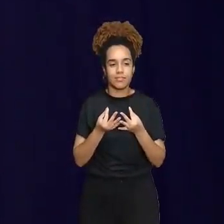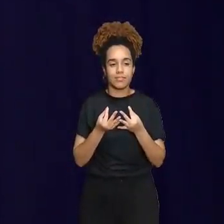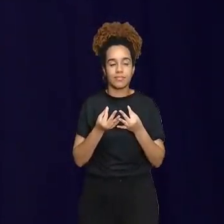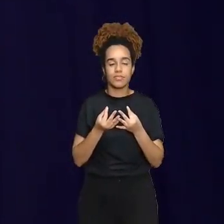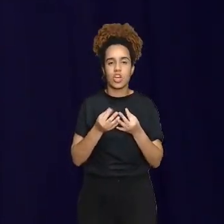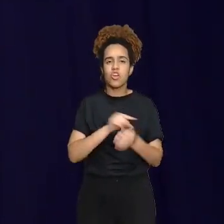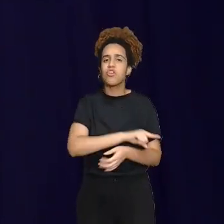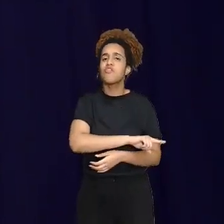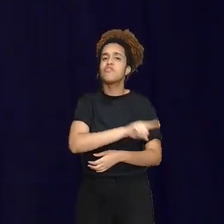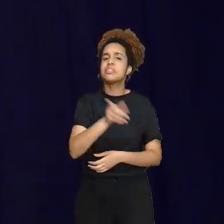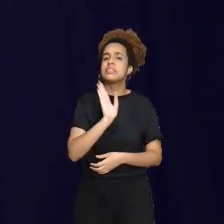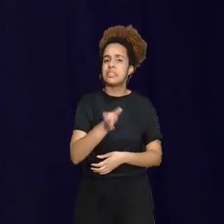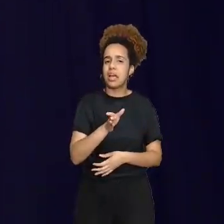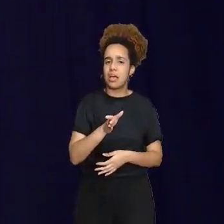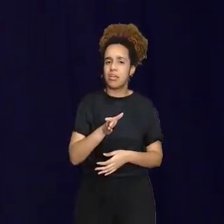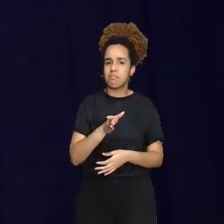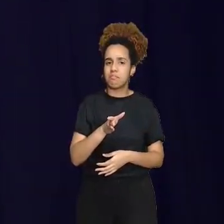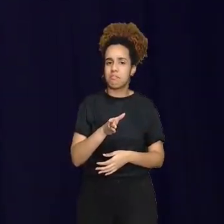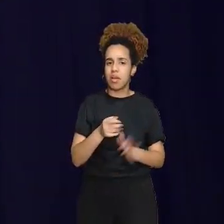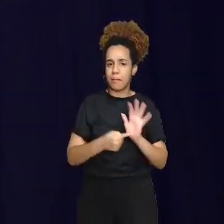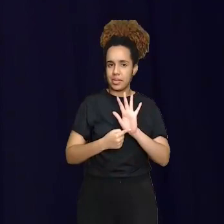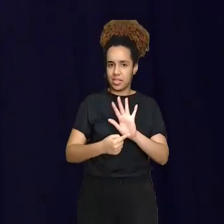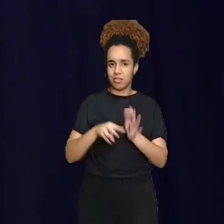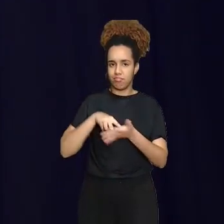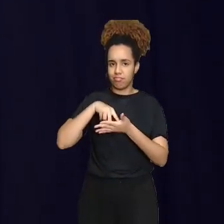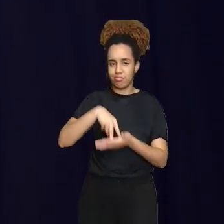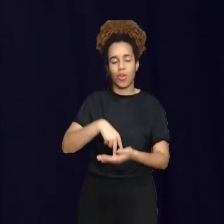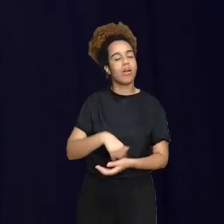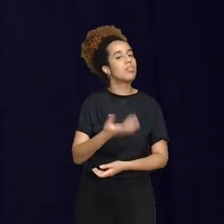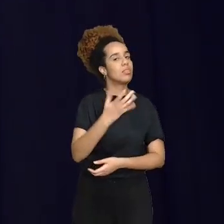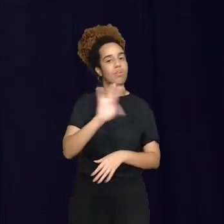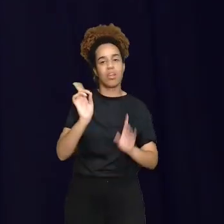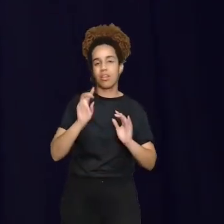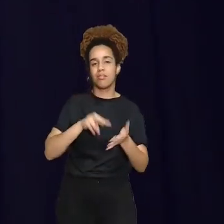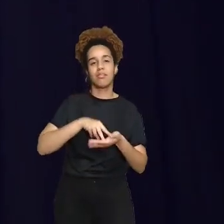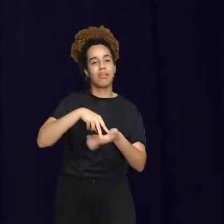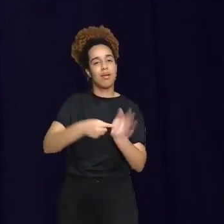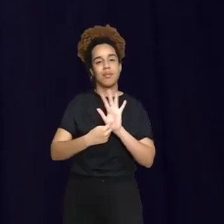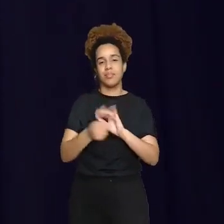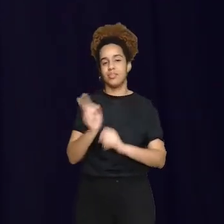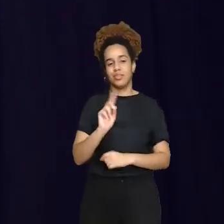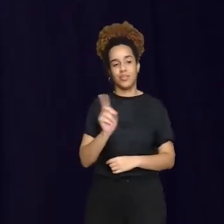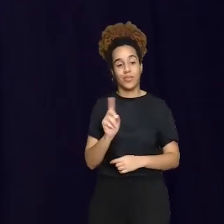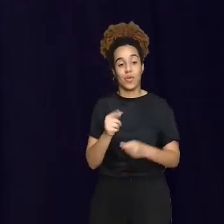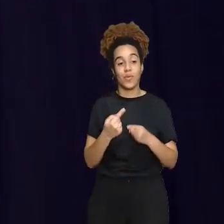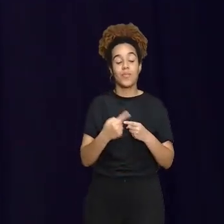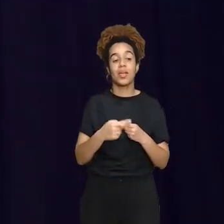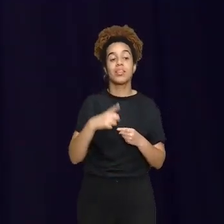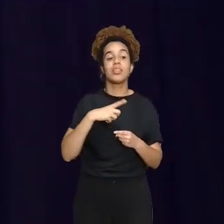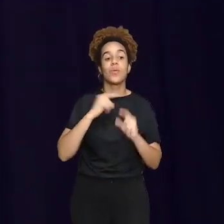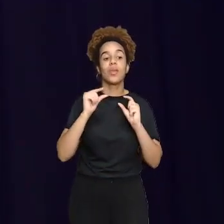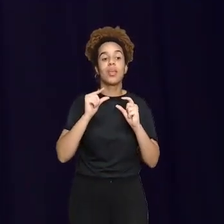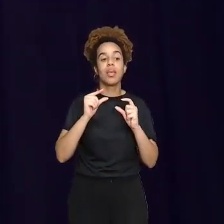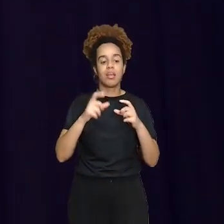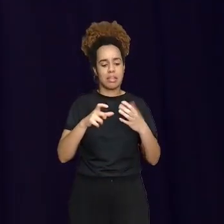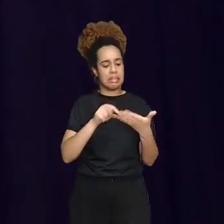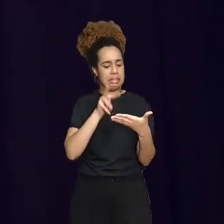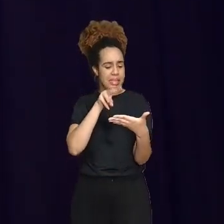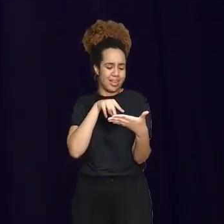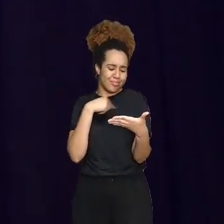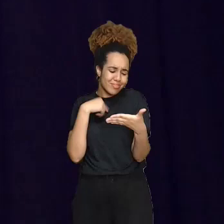cerimônias? Não queira, gente. Não queira ser, porque, ó... Aí o povo quer que eu decore isso aqui. Eu já